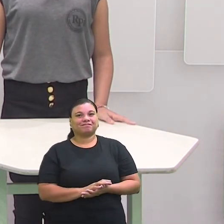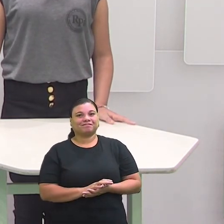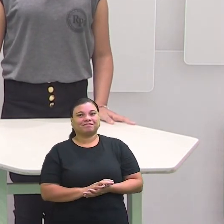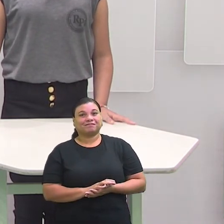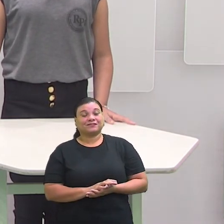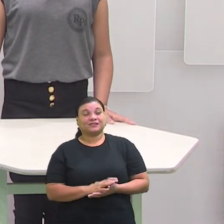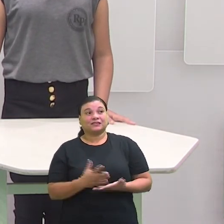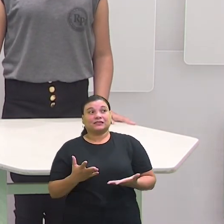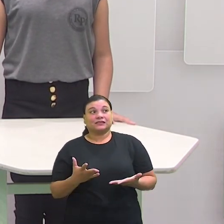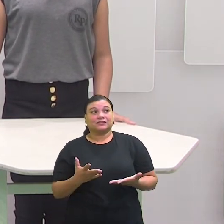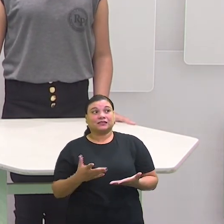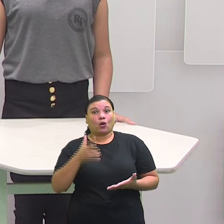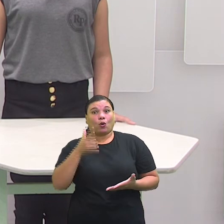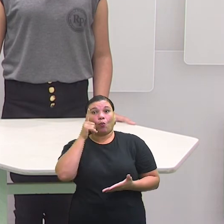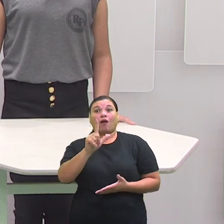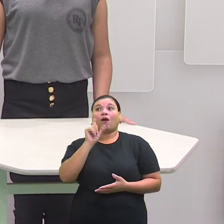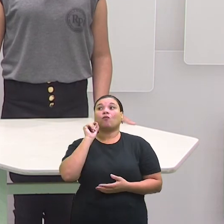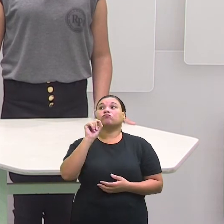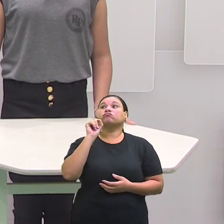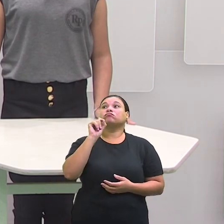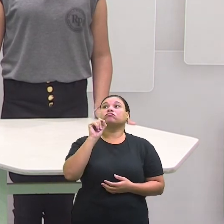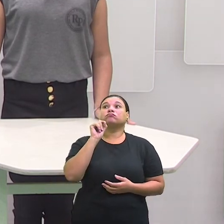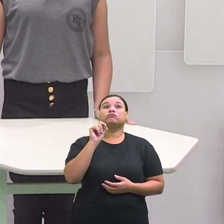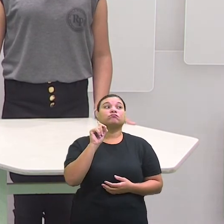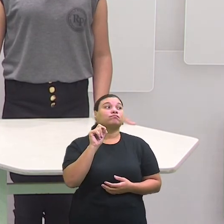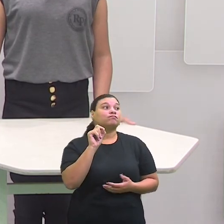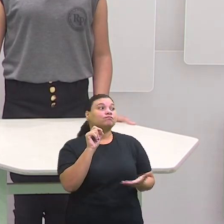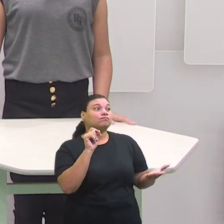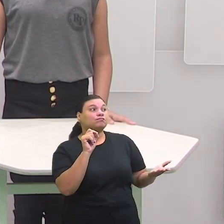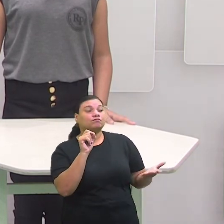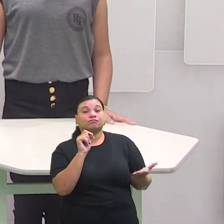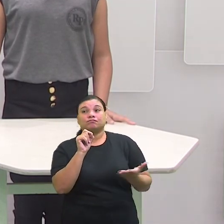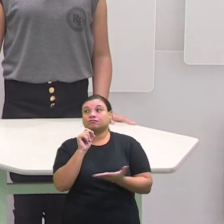E o vencedor dessa rodada foi...